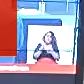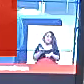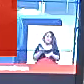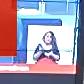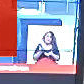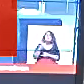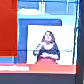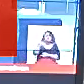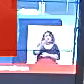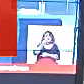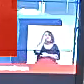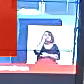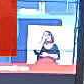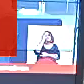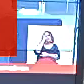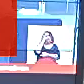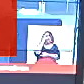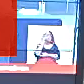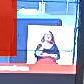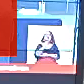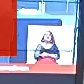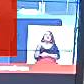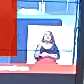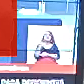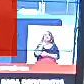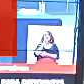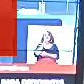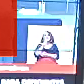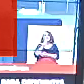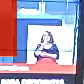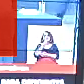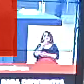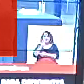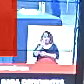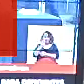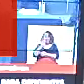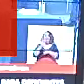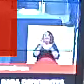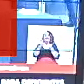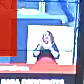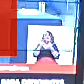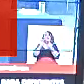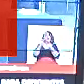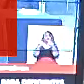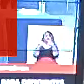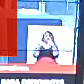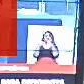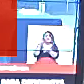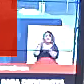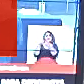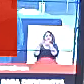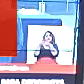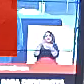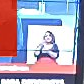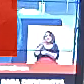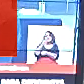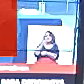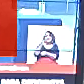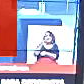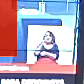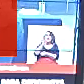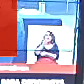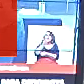do IBGE, possivelmente você deve conhecer, né, trabalha lá na sede do IBGE em São Gotardo, corre atrás desse pessoal, todos